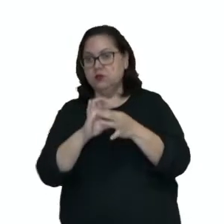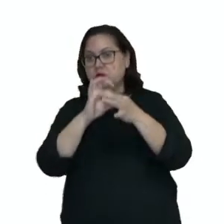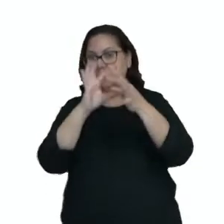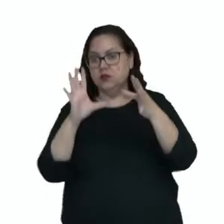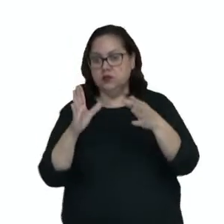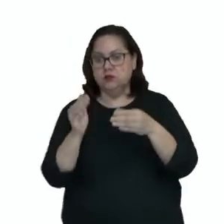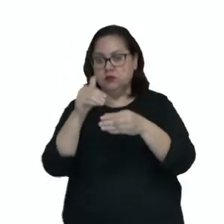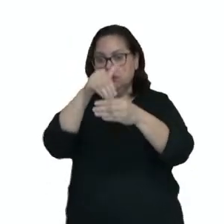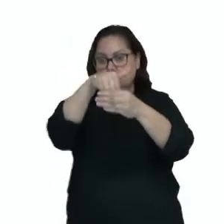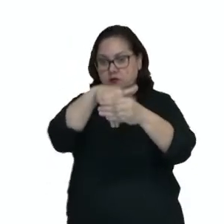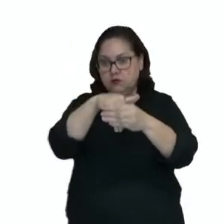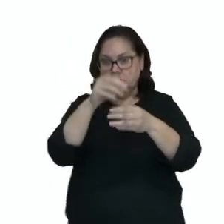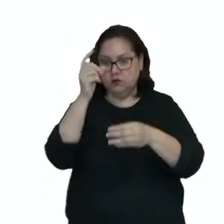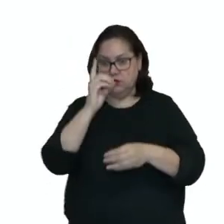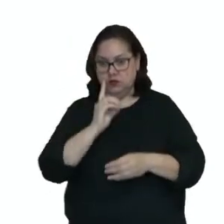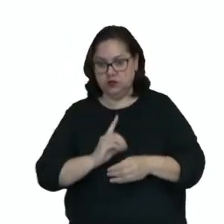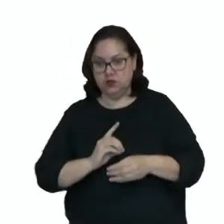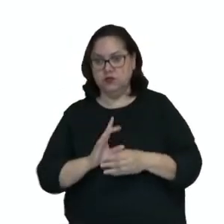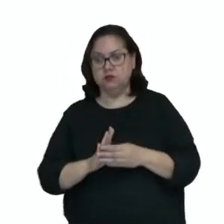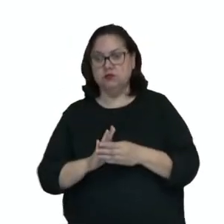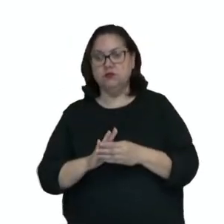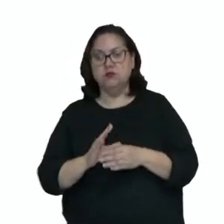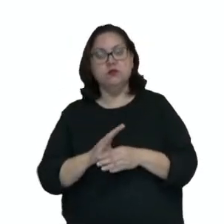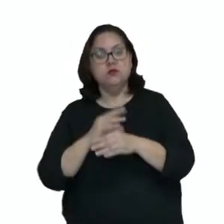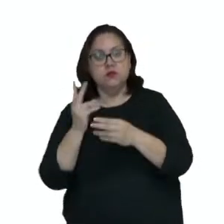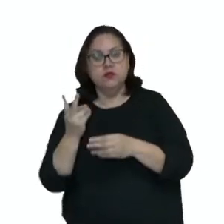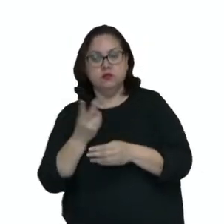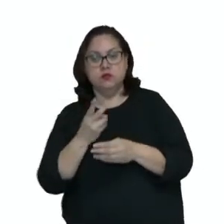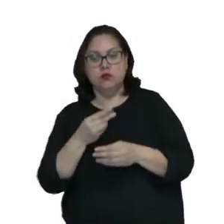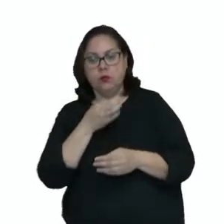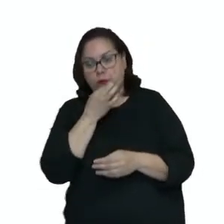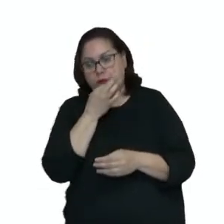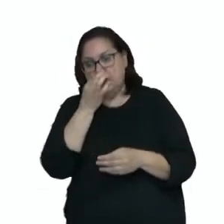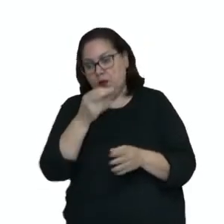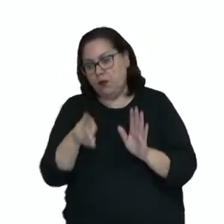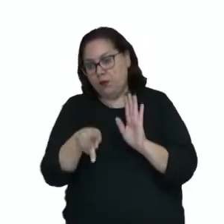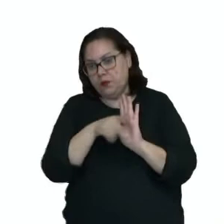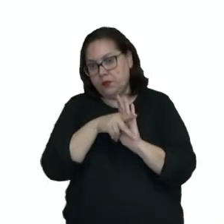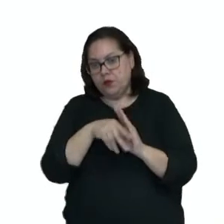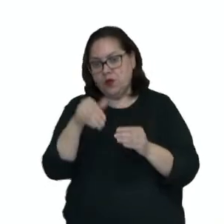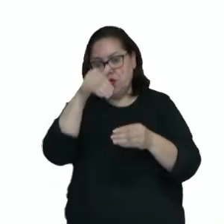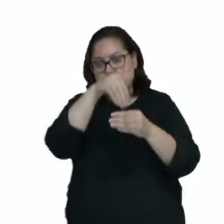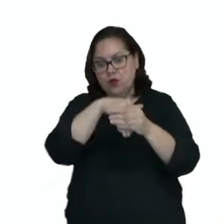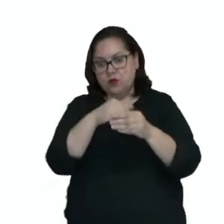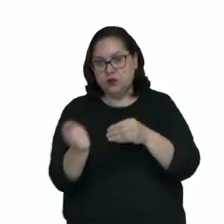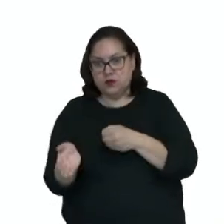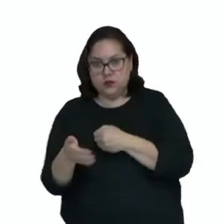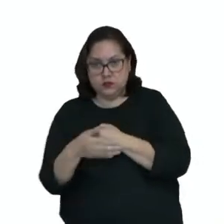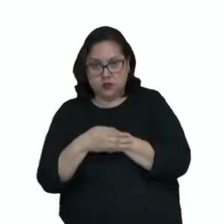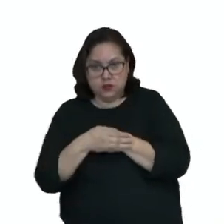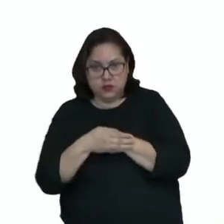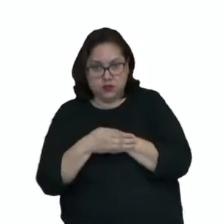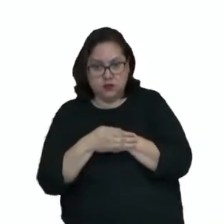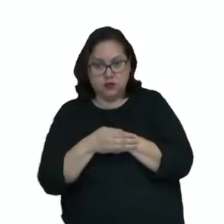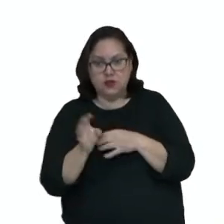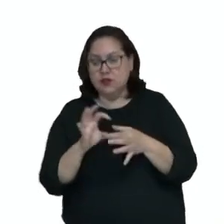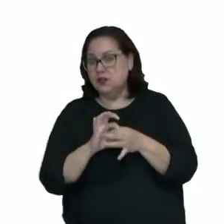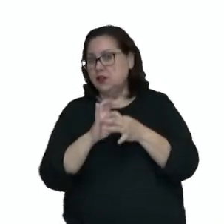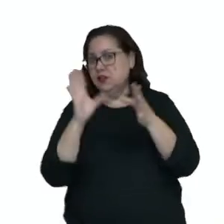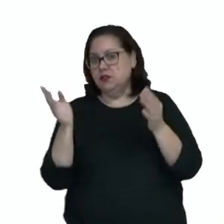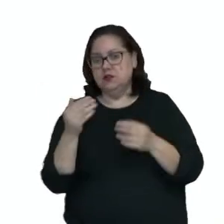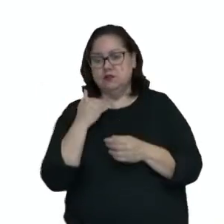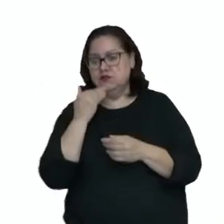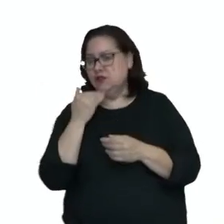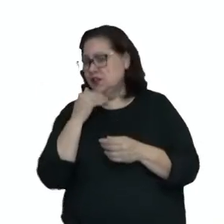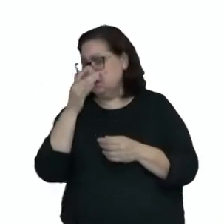para exercer o seu direito segundo a sua própria opinião, né? O nosso voto é secreto, o nosso voto é livre, não interessa